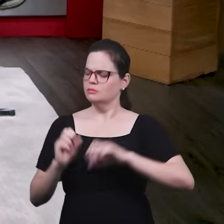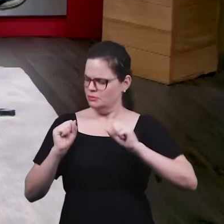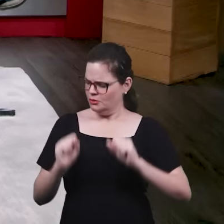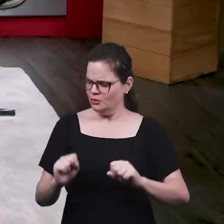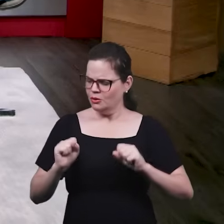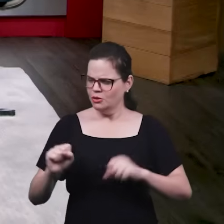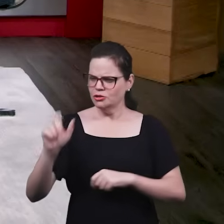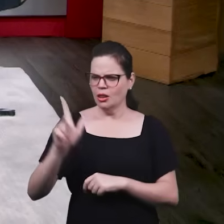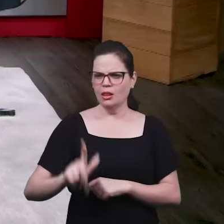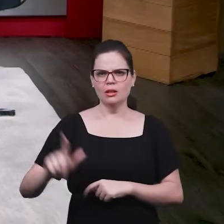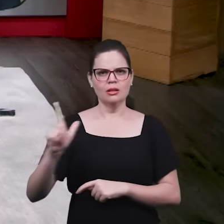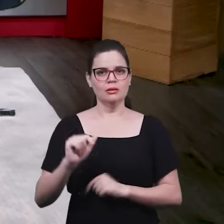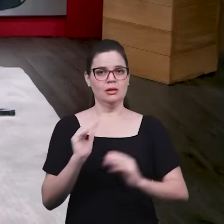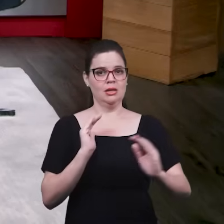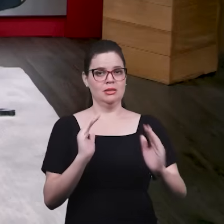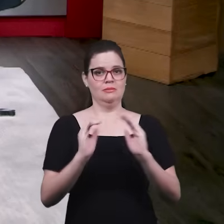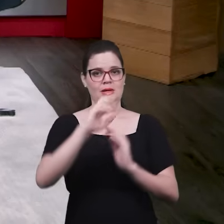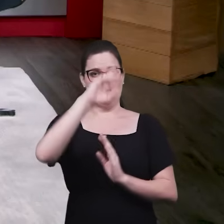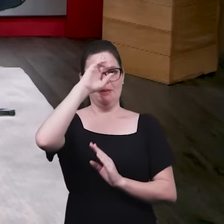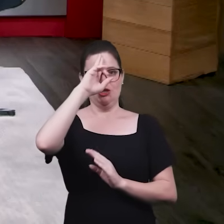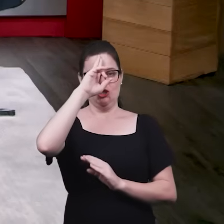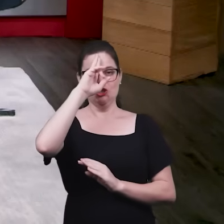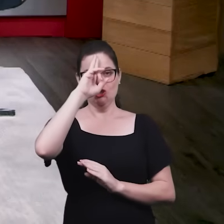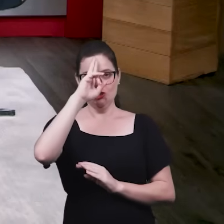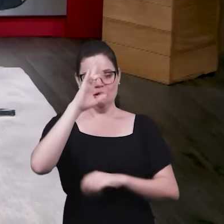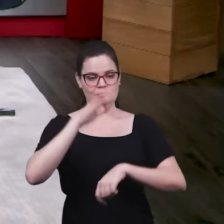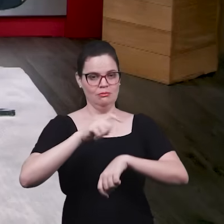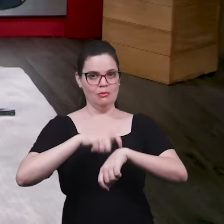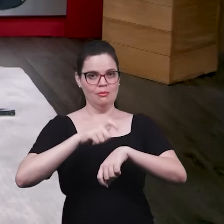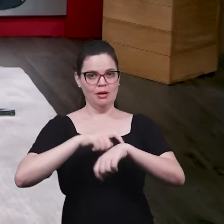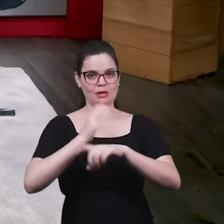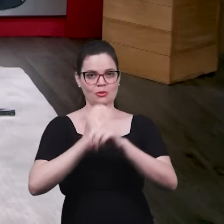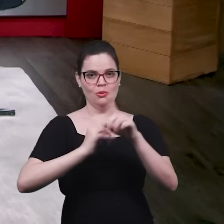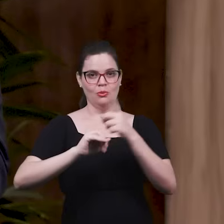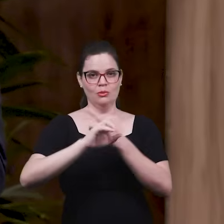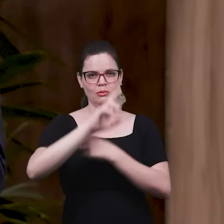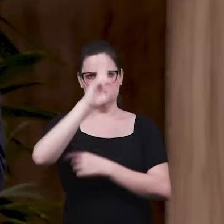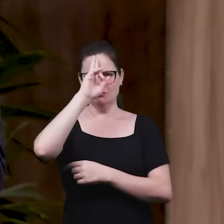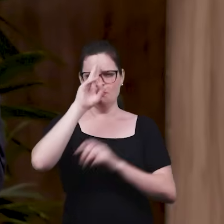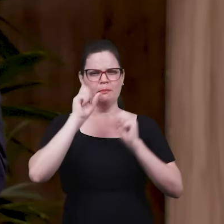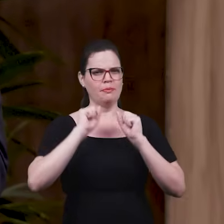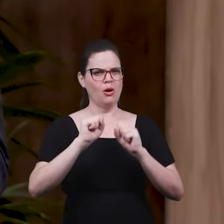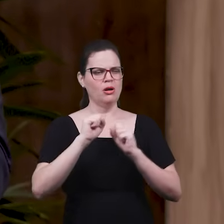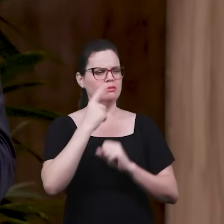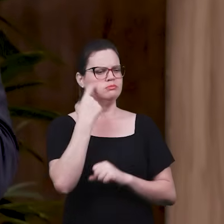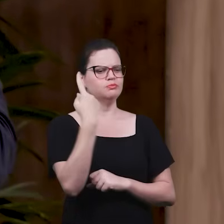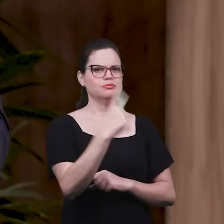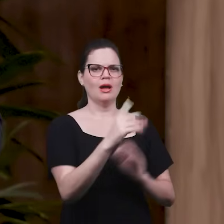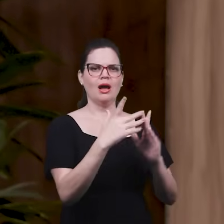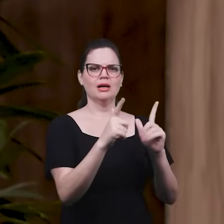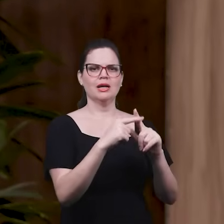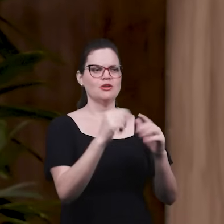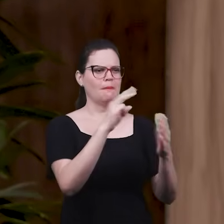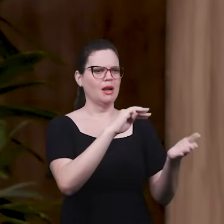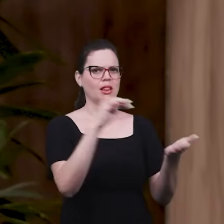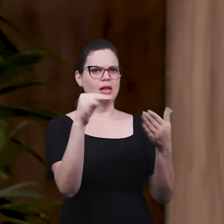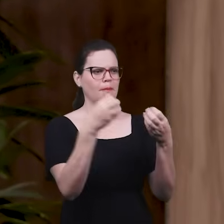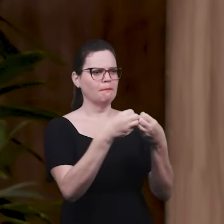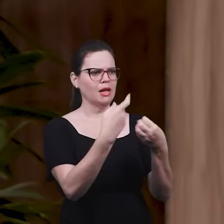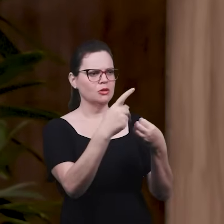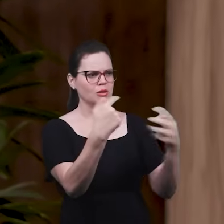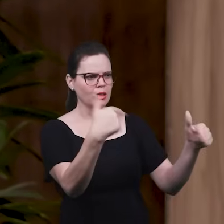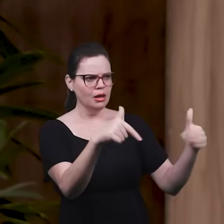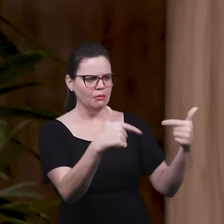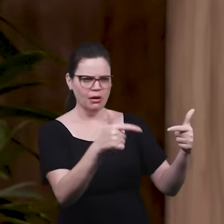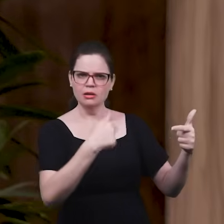Sim, esse período da oração ao meio-dia, o clamor ao meio-dia, o irmão pode participar onde é mais perto da sua casa, do seu local